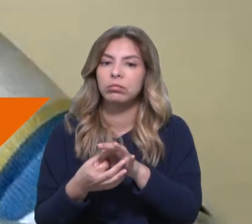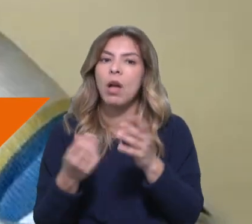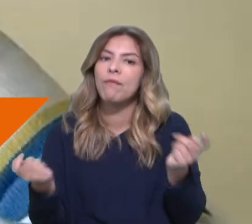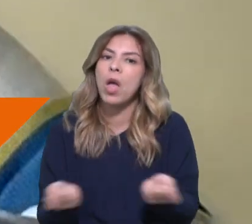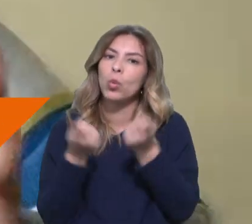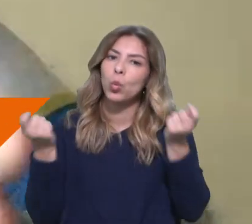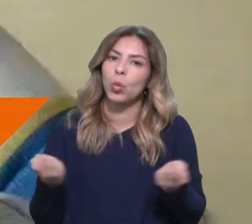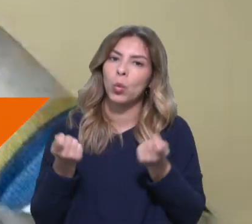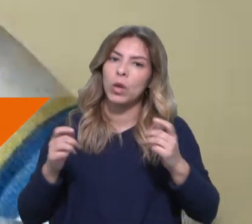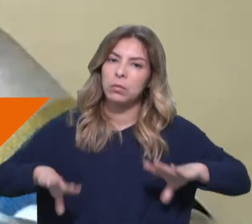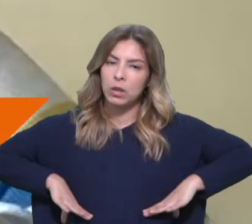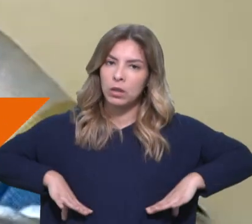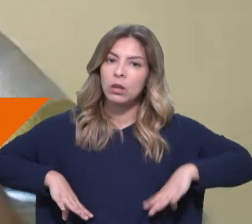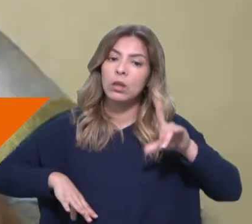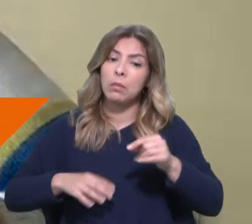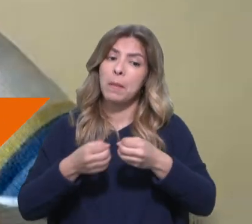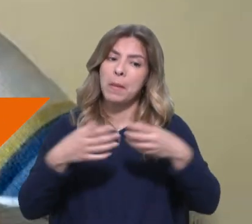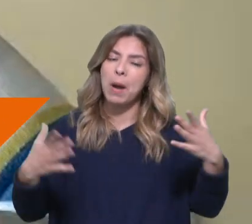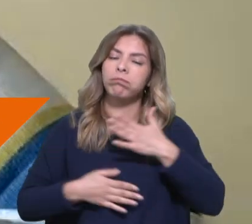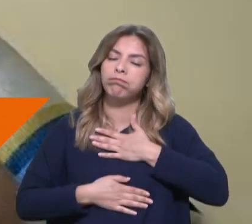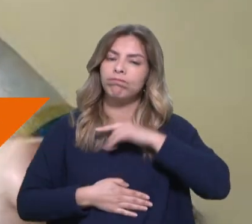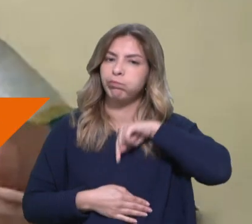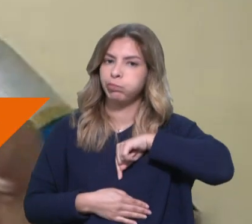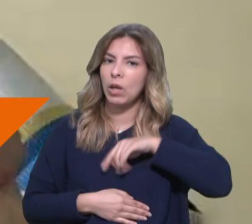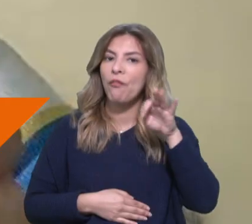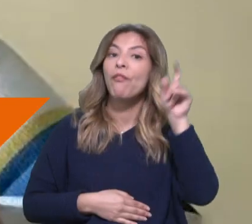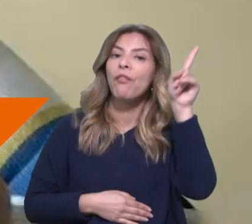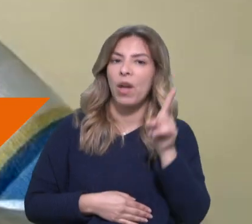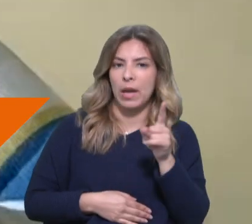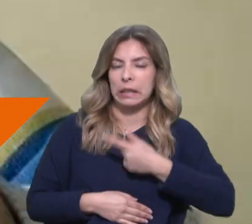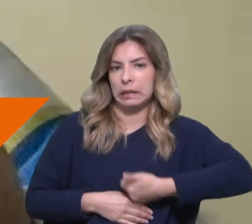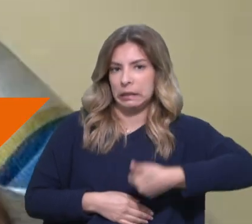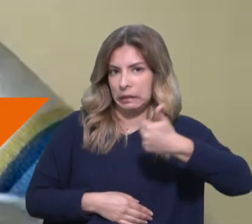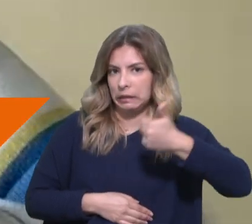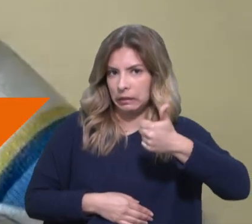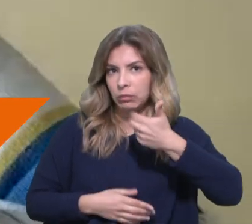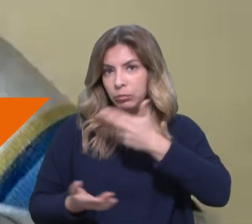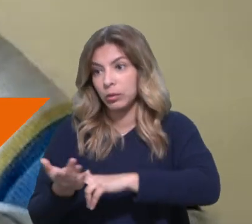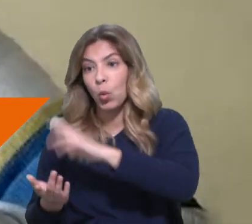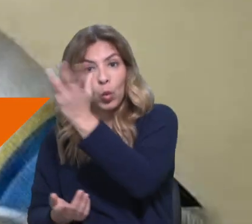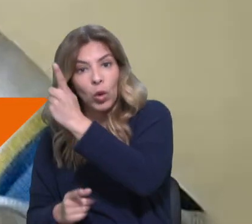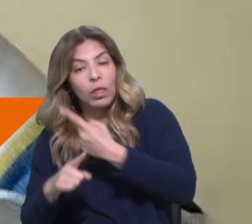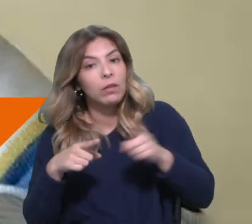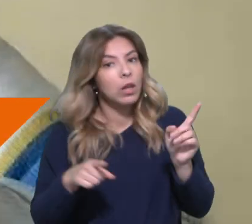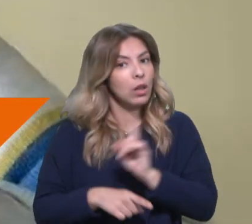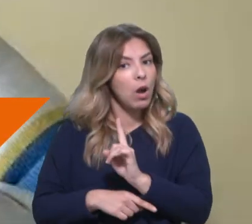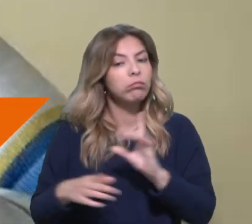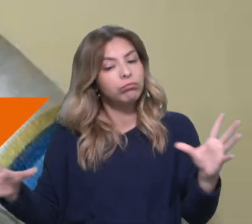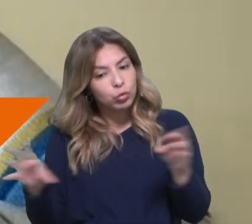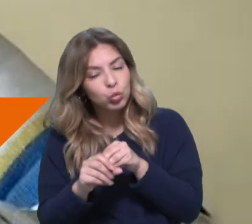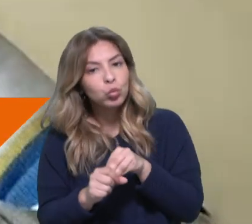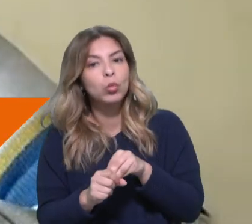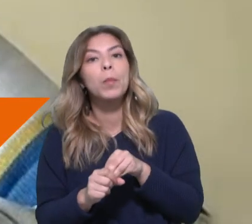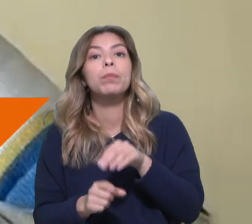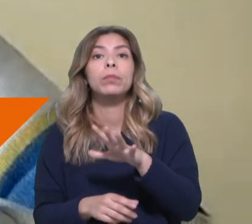Maria da Feira, não esquecendo a dimensão da fé, que é muito importante, não dissociar aqui a dimensão da fé daquilo que é a dimensão cultural. Mas é uma oportunidade para nós trazermos pessoas,